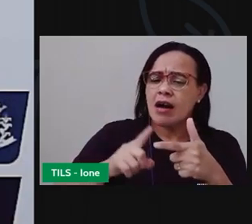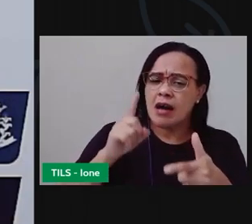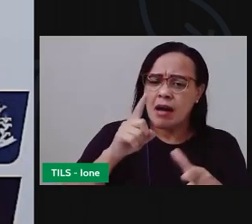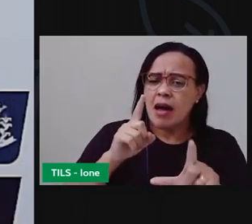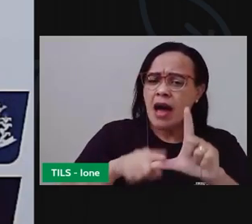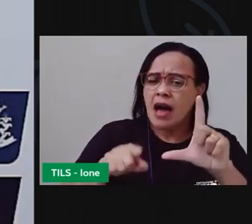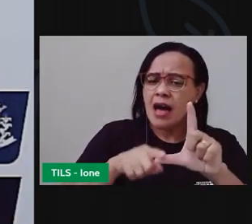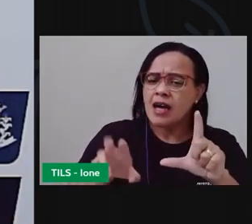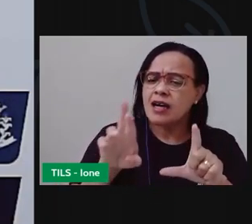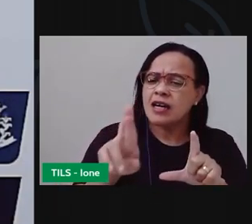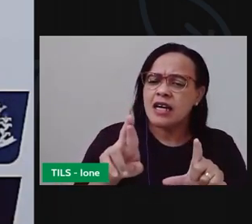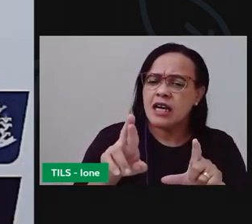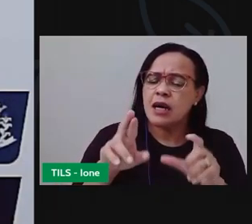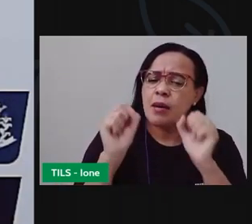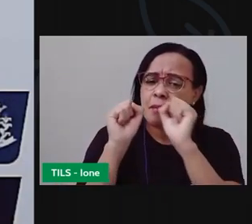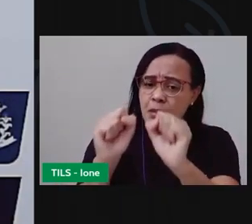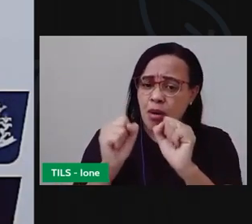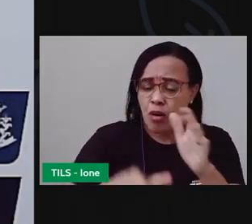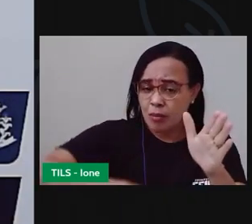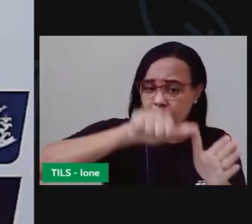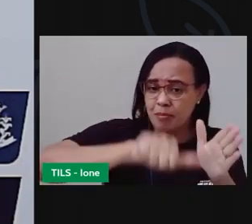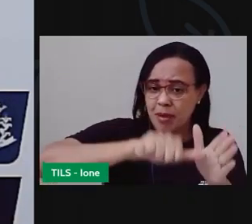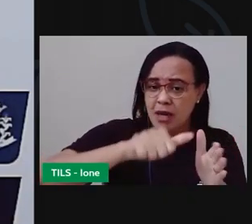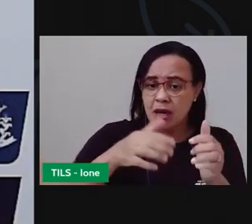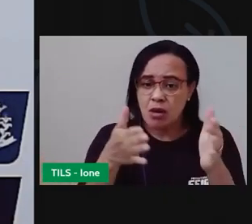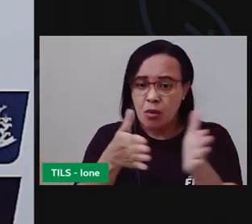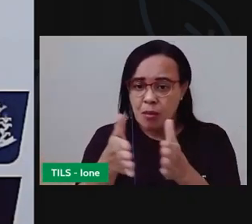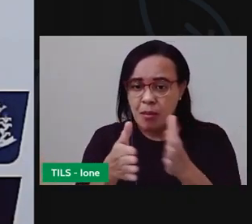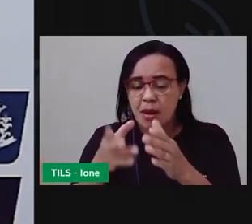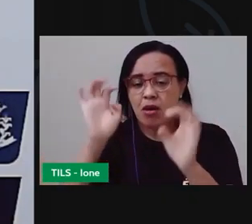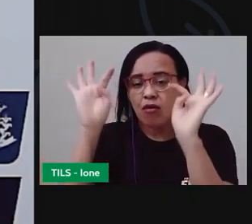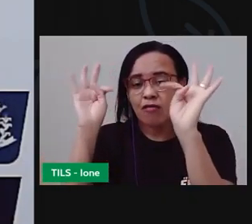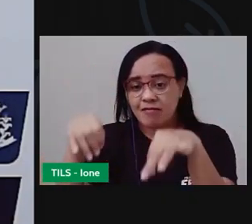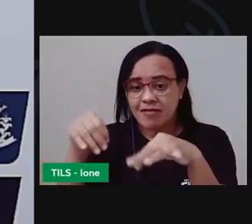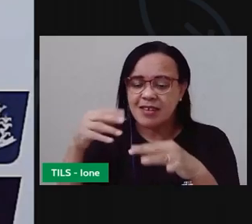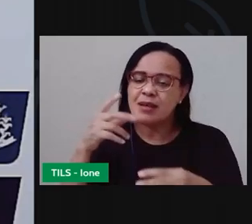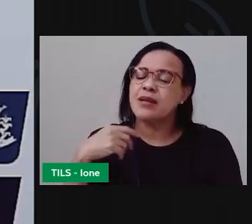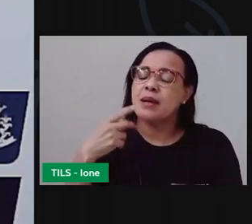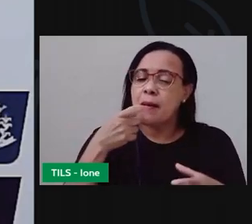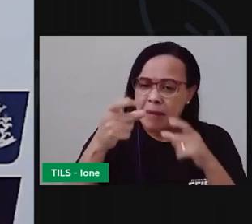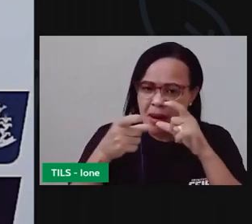no início, no meio ou no final das palavras.